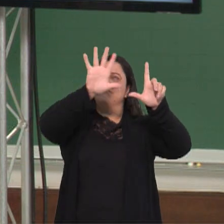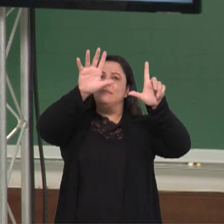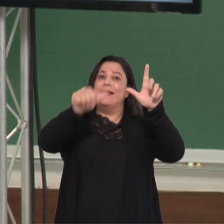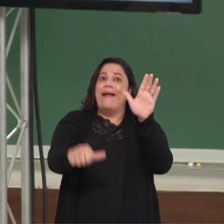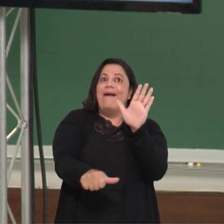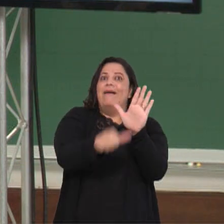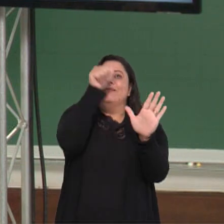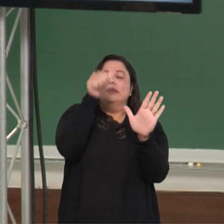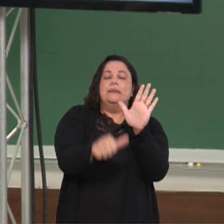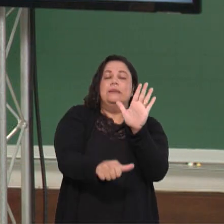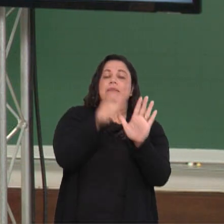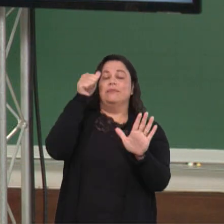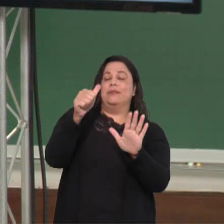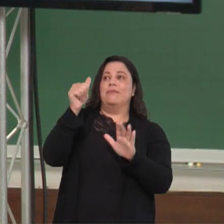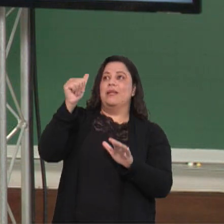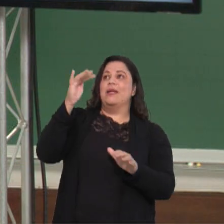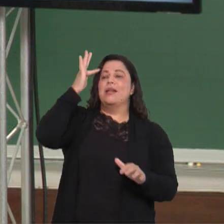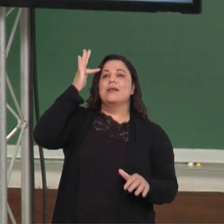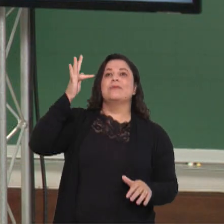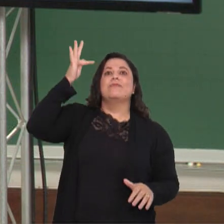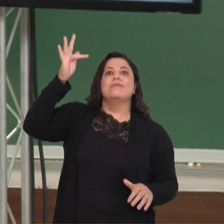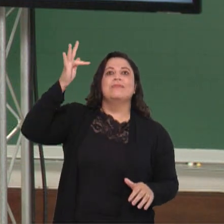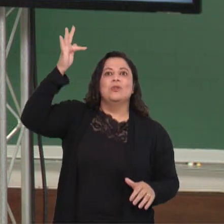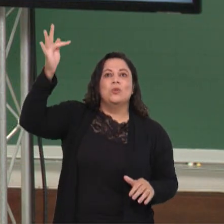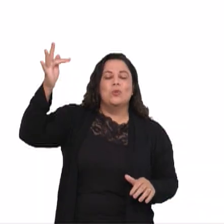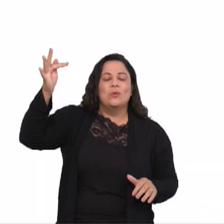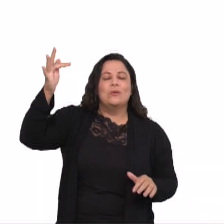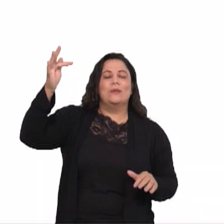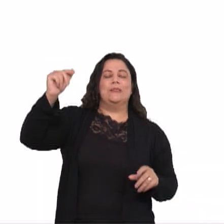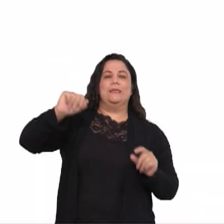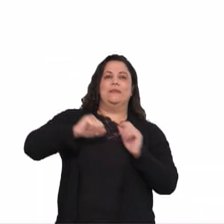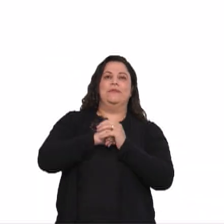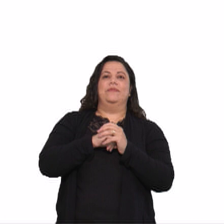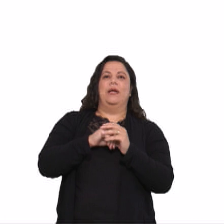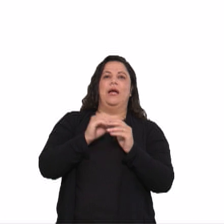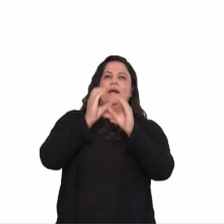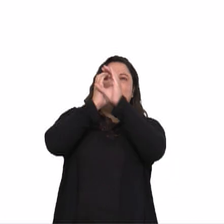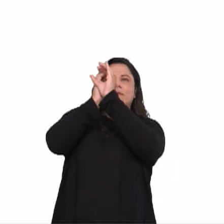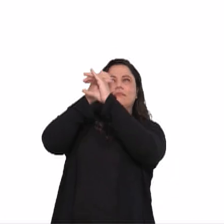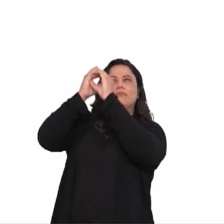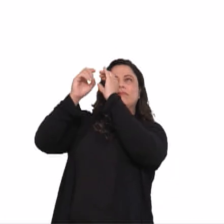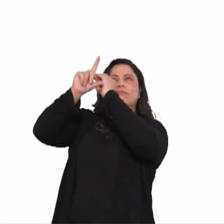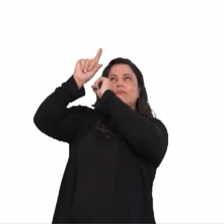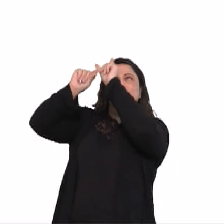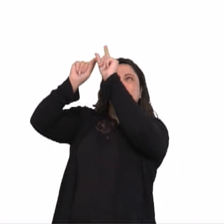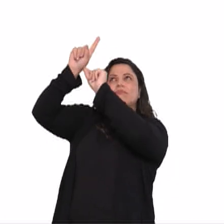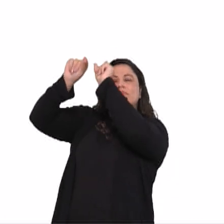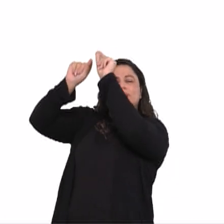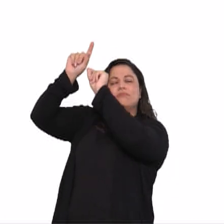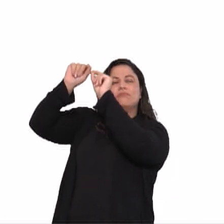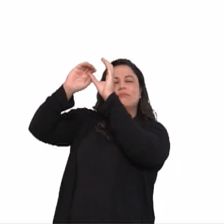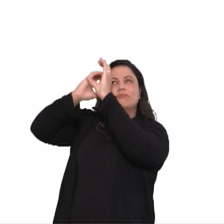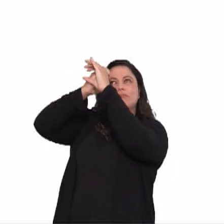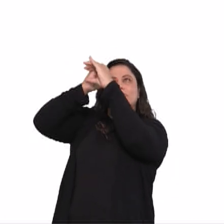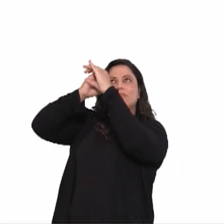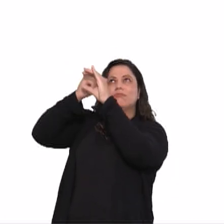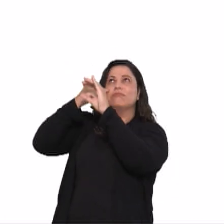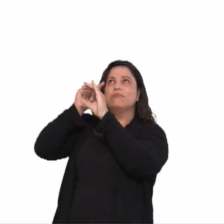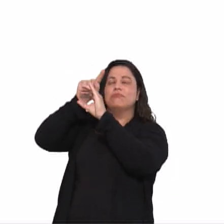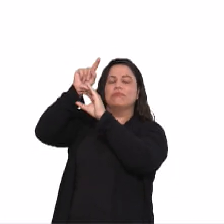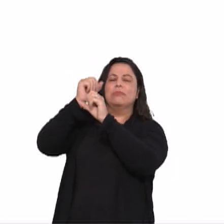filósofas e astrônomos do mundo antigo, né? A Hipátia, né, que provavelmente deve ter vivido ali entre